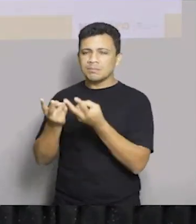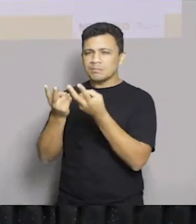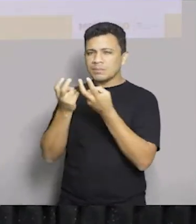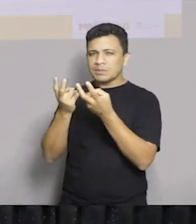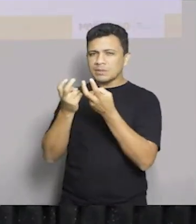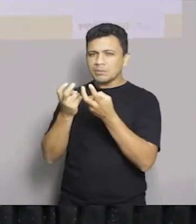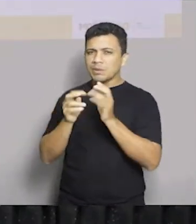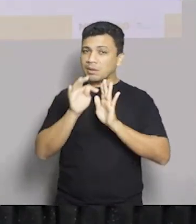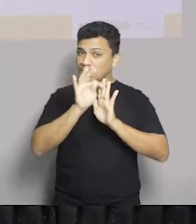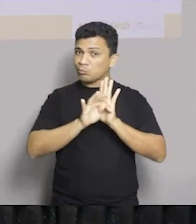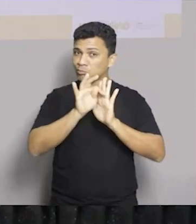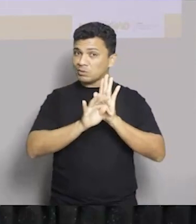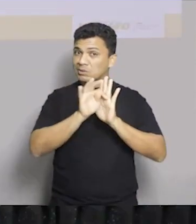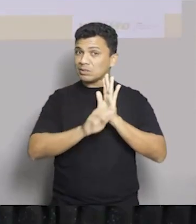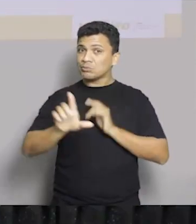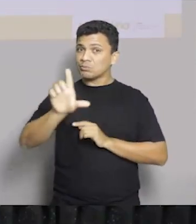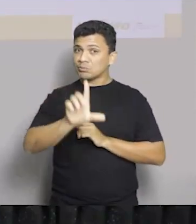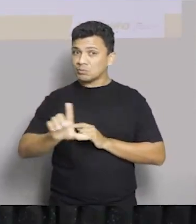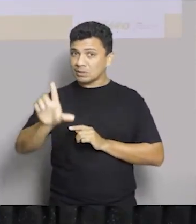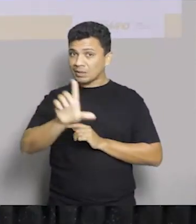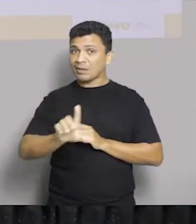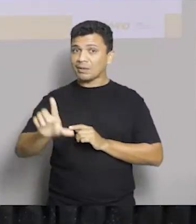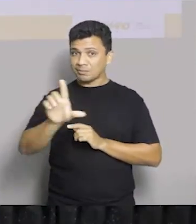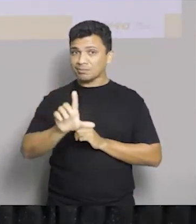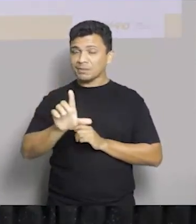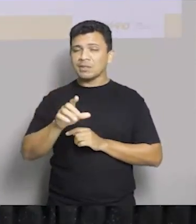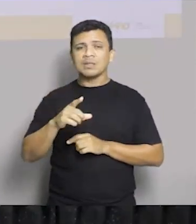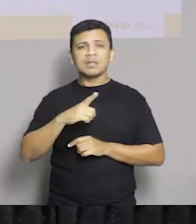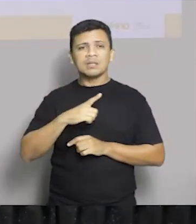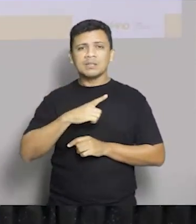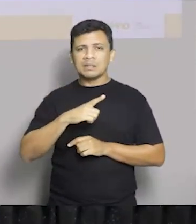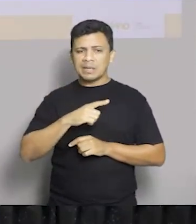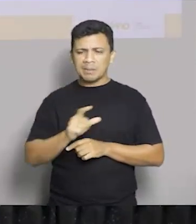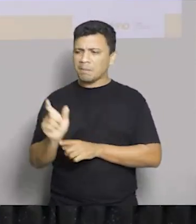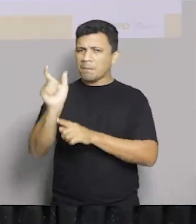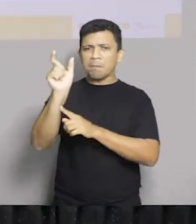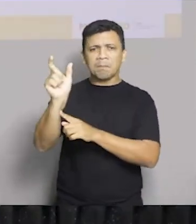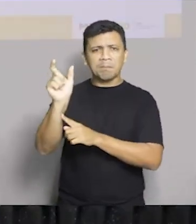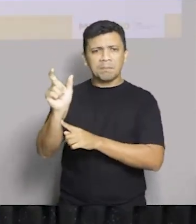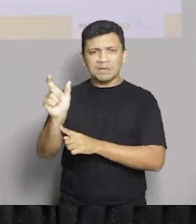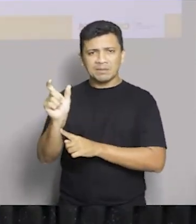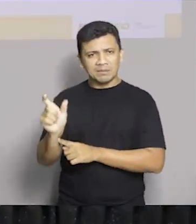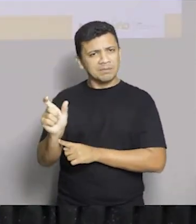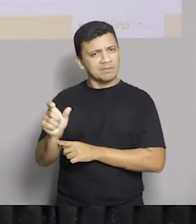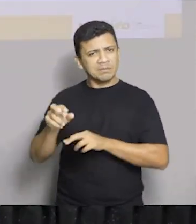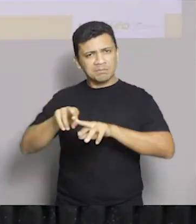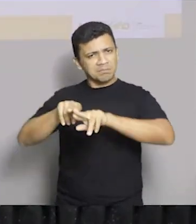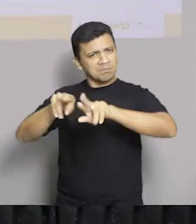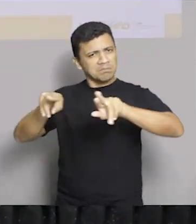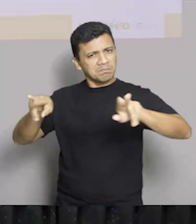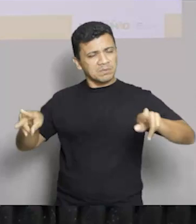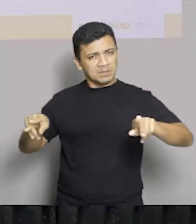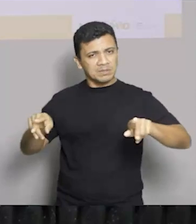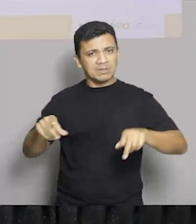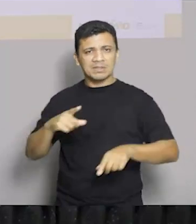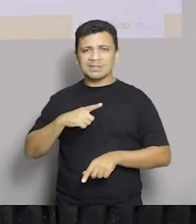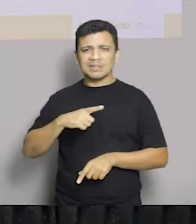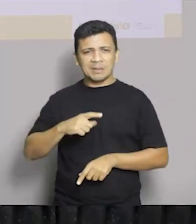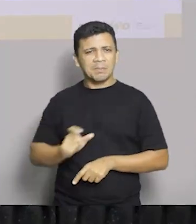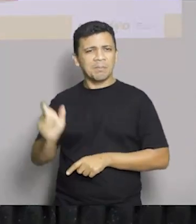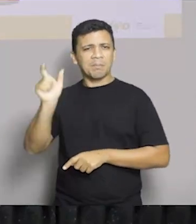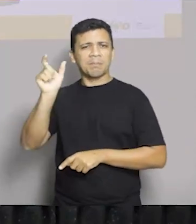apesar de ser um texto literário como ele um texto que tem várias palavras é um texto em prosa Ele tem muita palavra